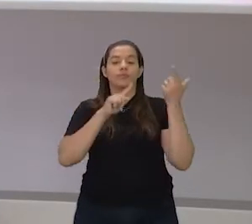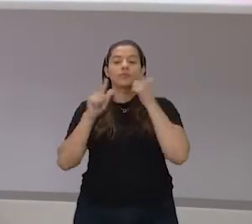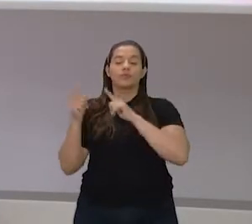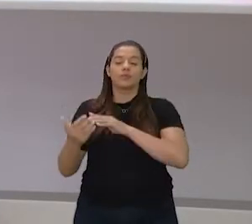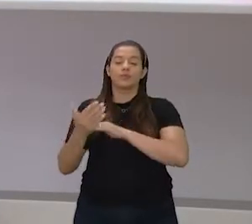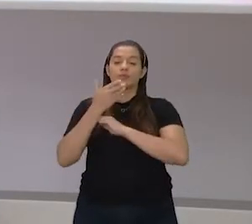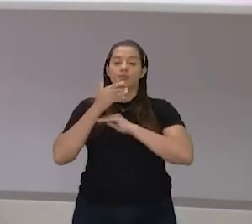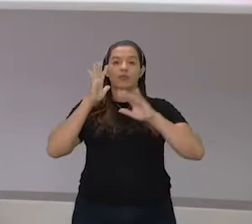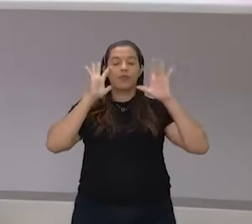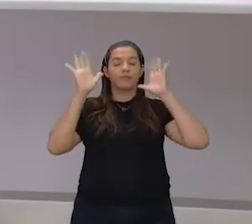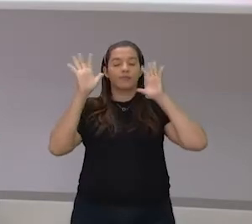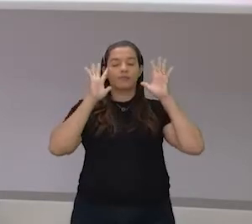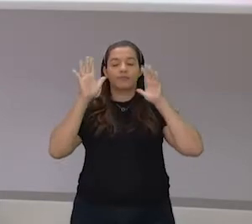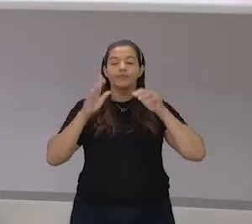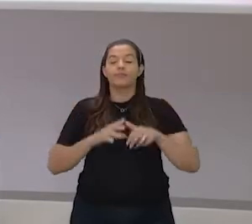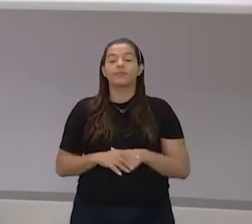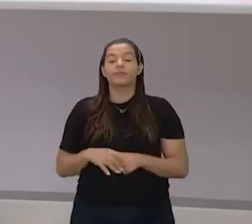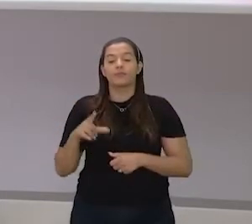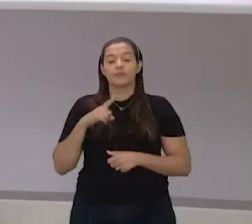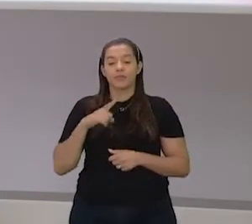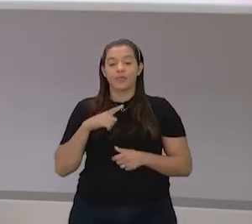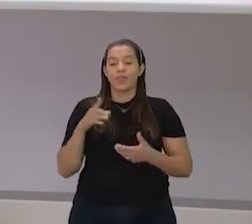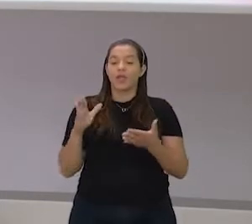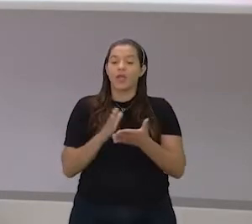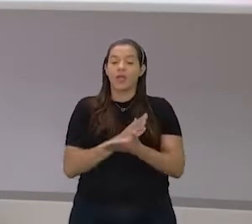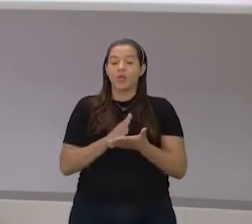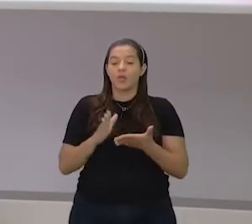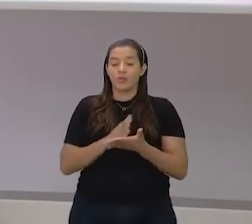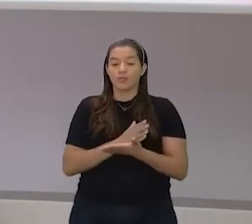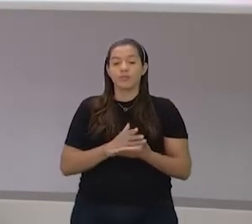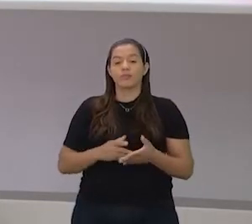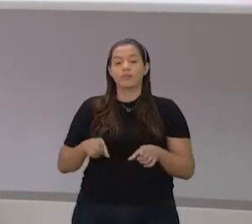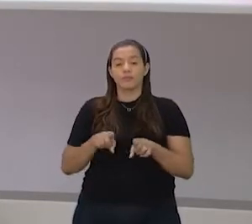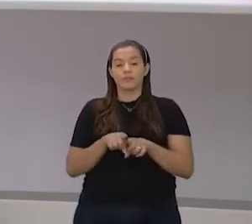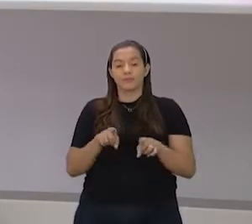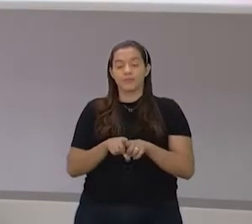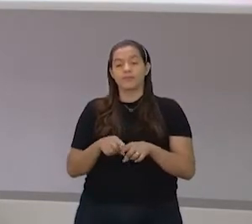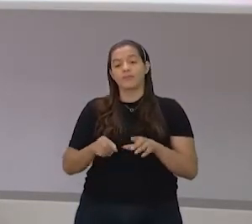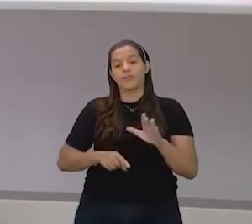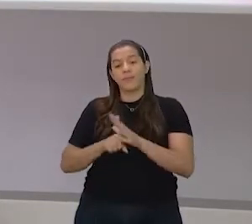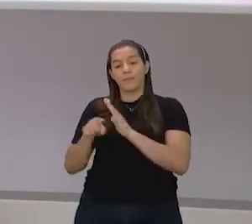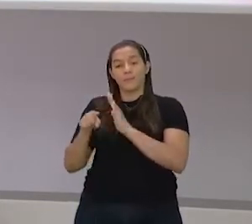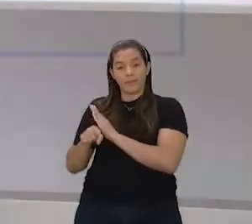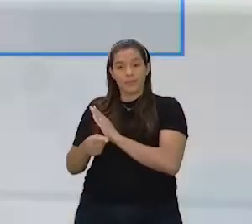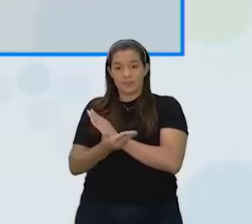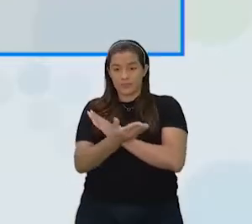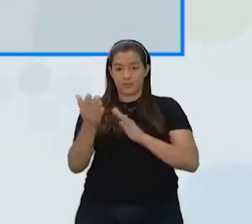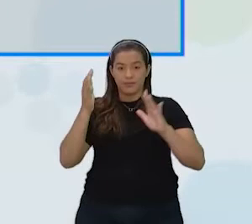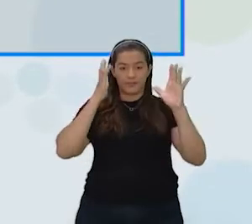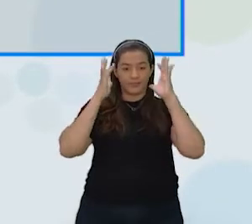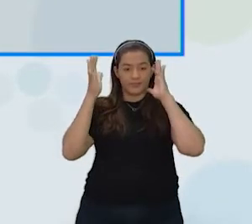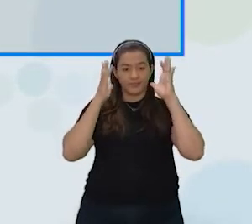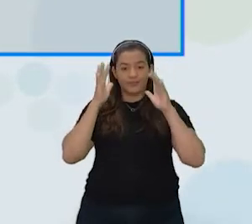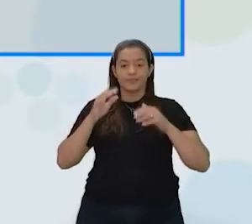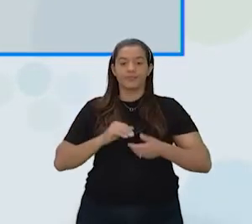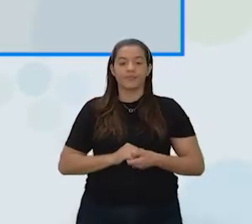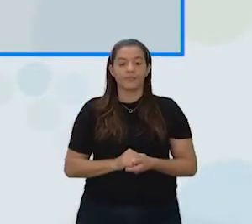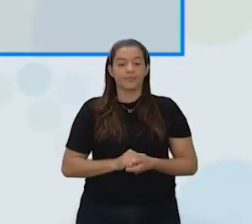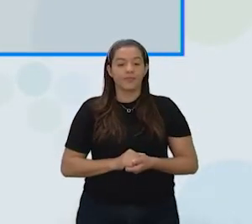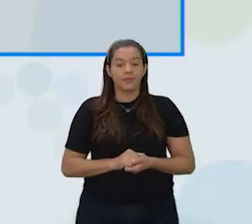reflexões, a gente vem aí com algumas perguntas que eles têm que fazer lá entre eles e que eu vou fazer aqui para você, ó, super tranquilo,